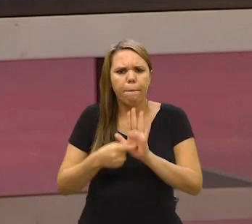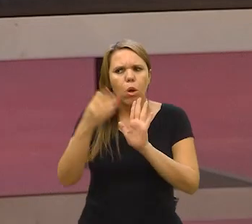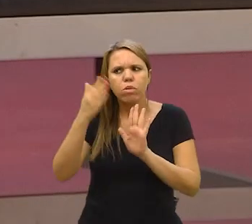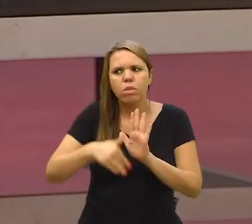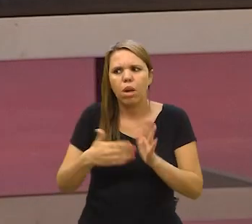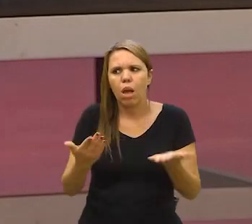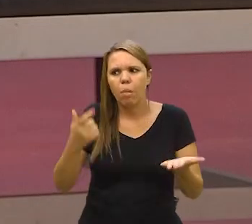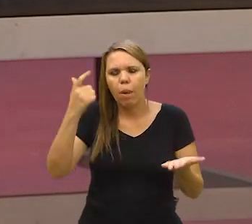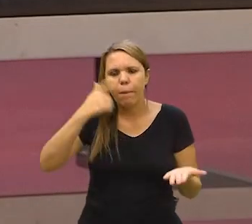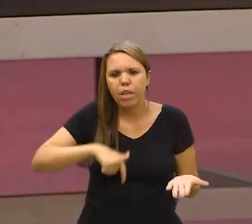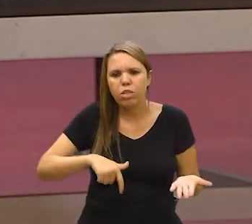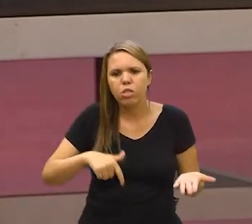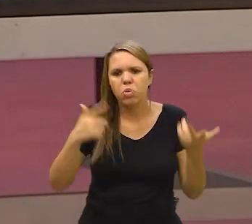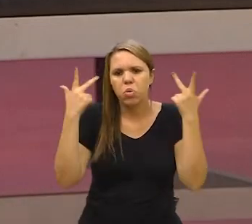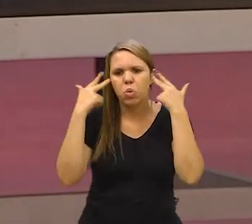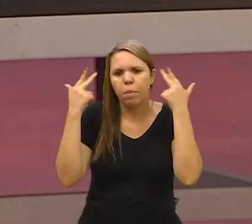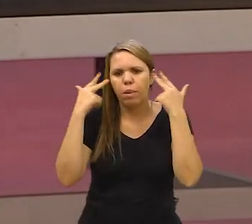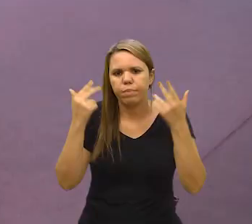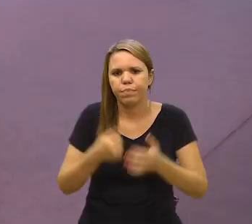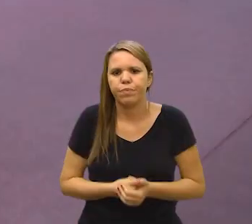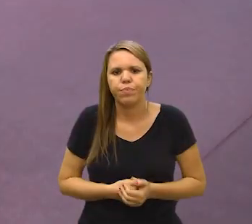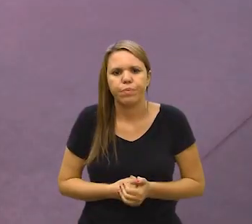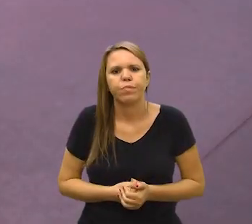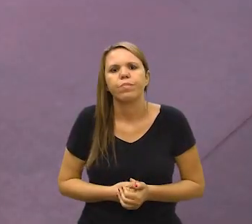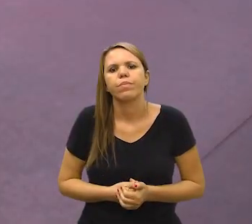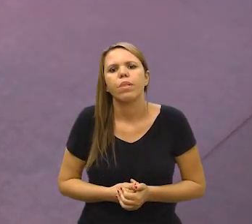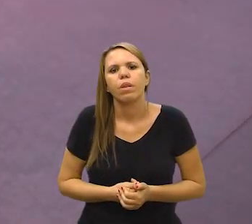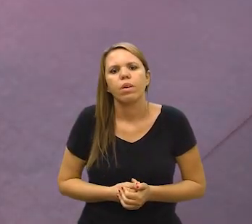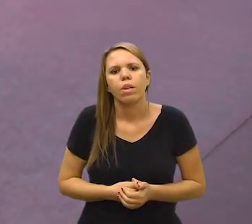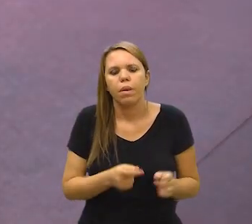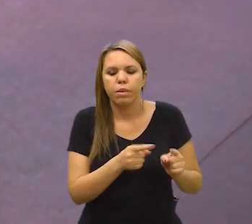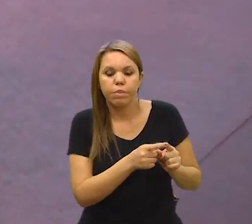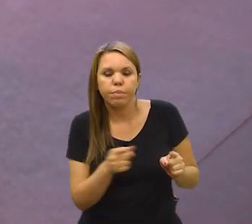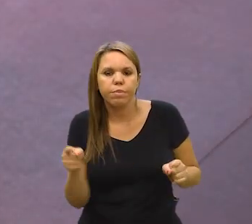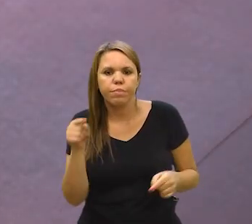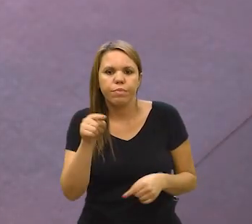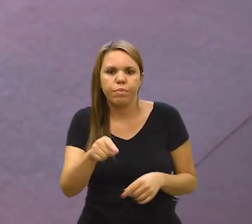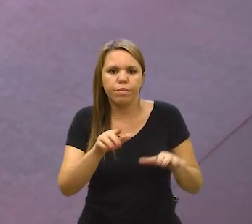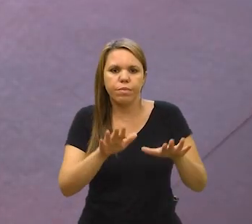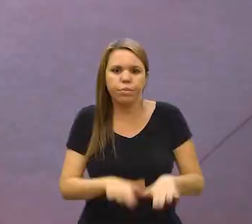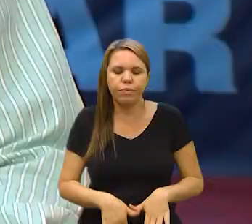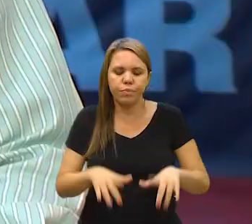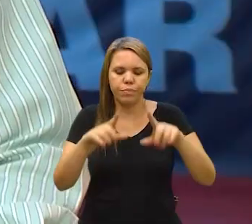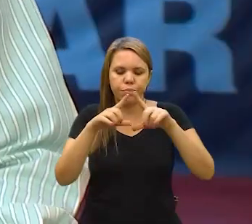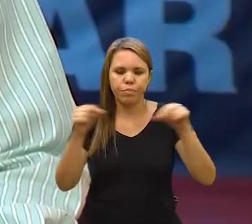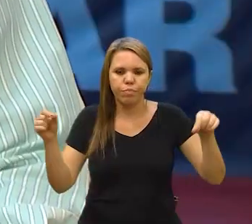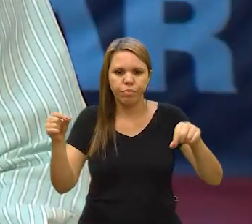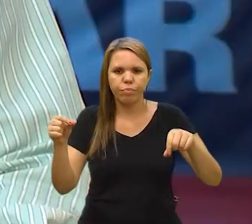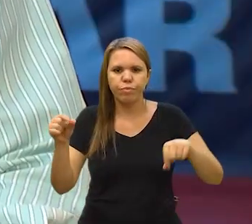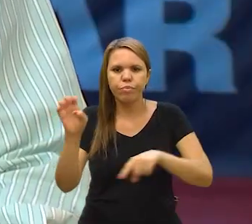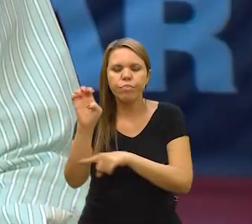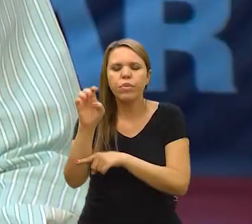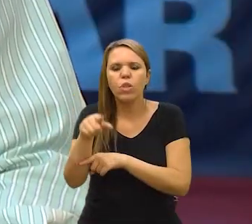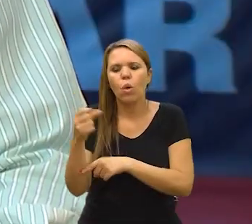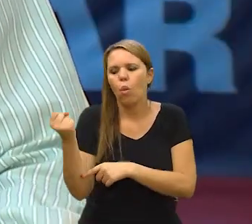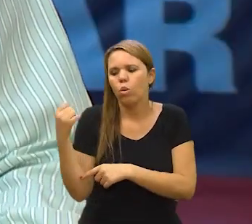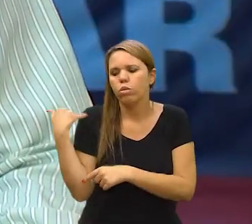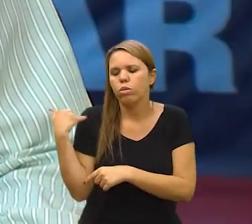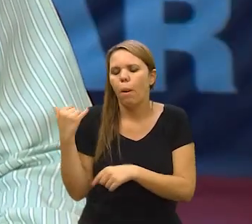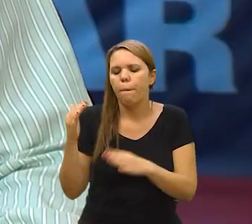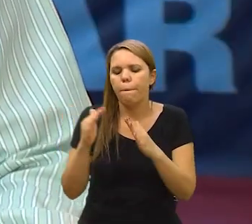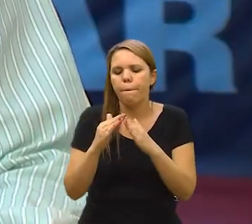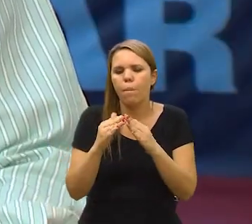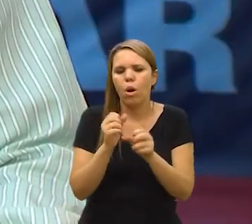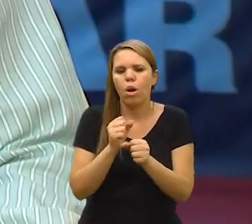uma pessoa normal, digamos assim. Nesse período que você ficou em Brasília, aos 8 anos, você precisou morar lá